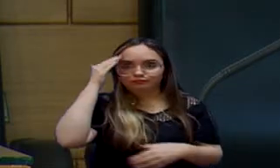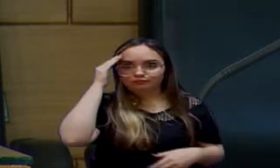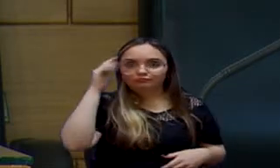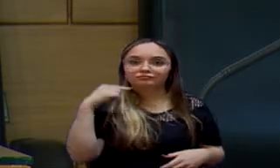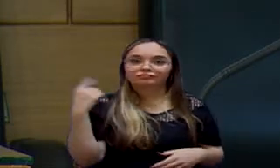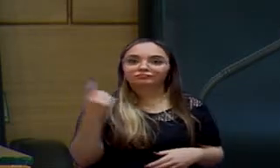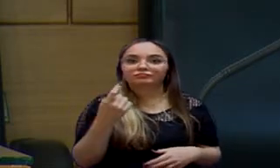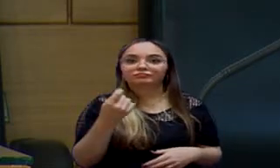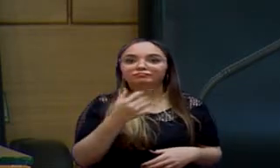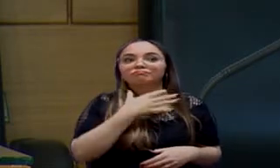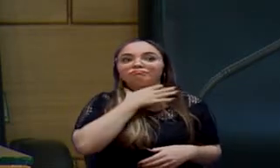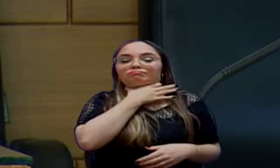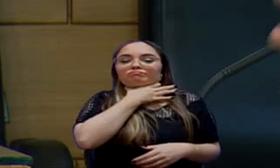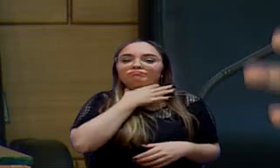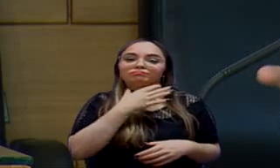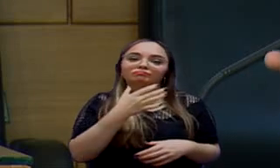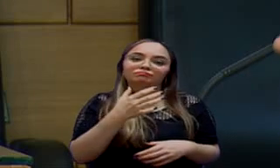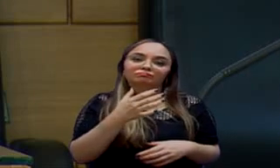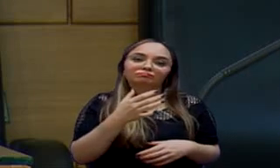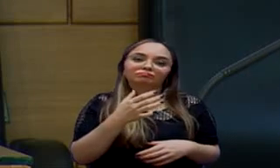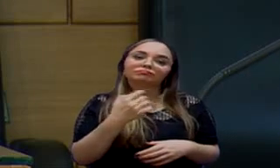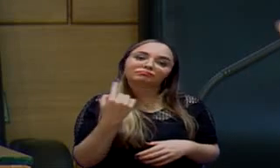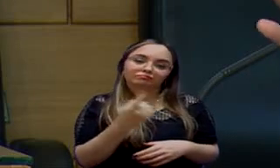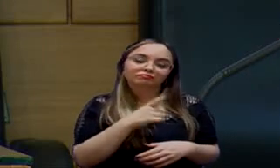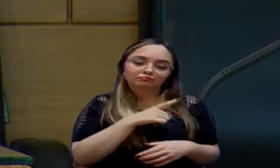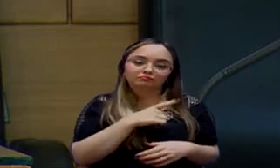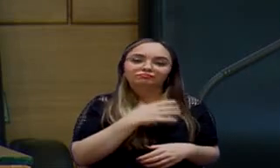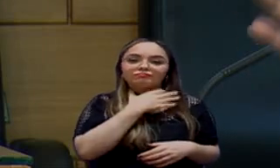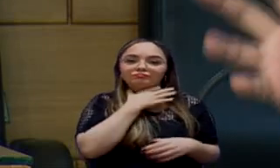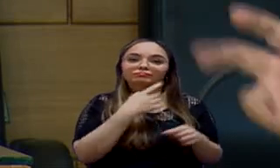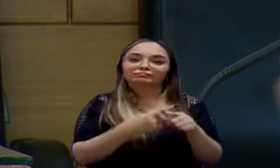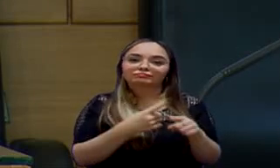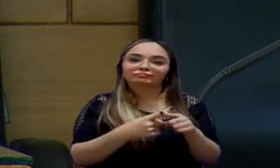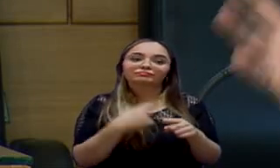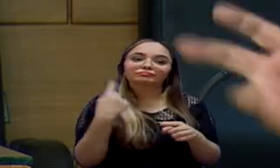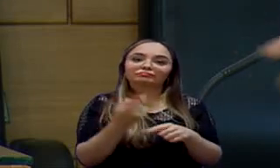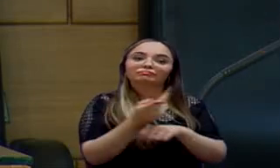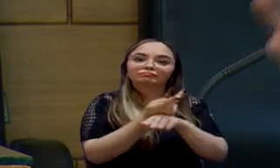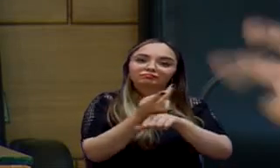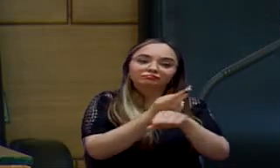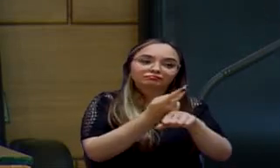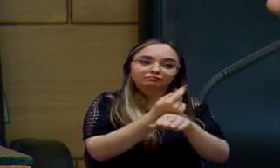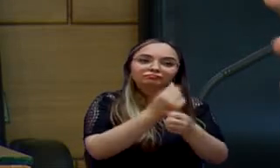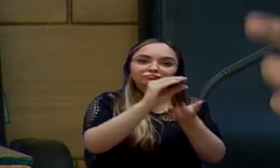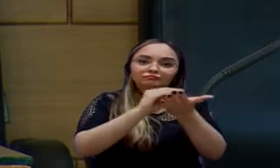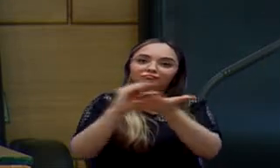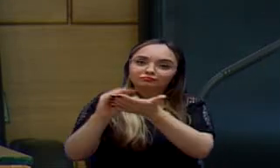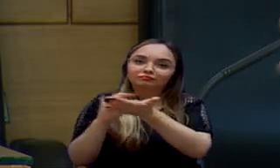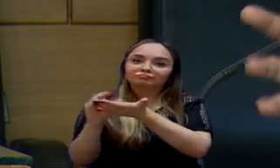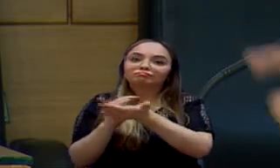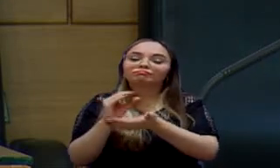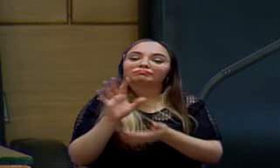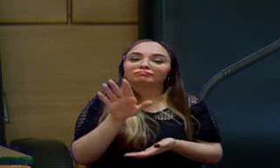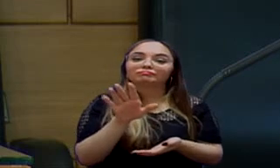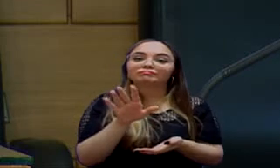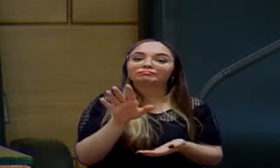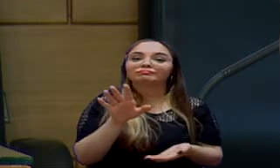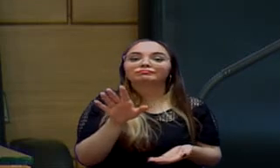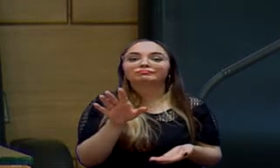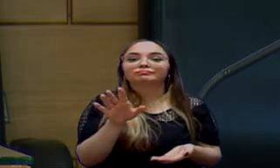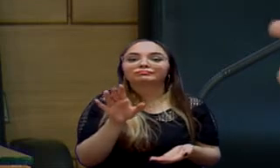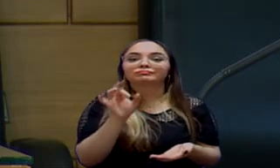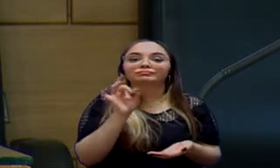houve um verme o vermelho ele era teórico era porque a gente vinha buscando recursos dos rendimentos ao ponto que só